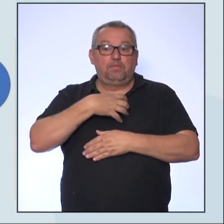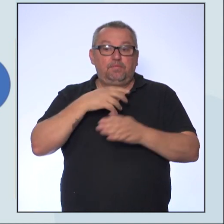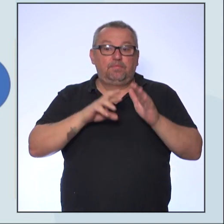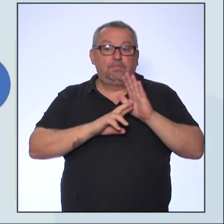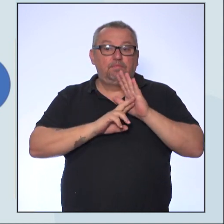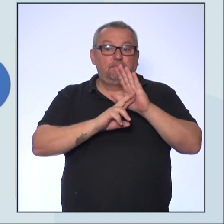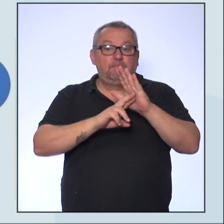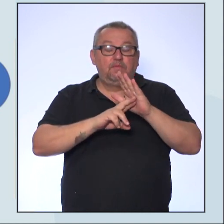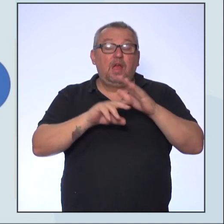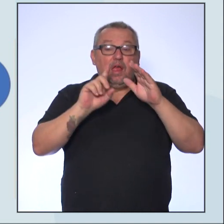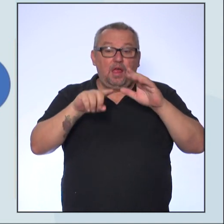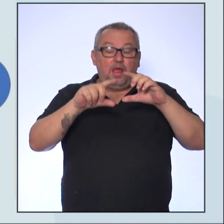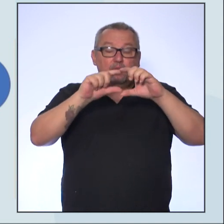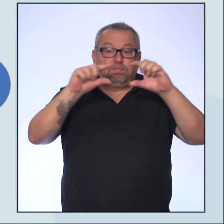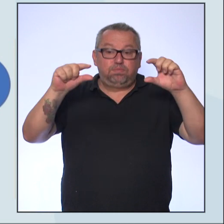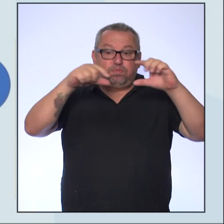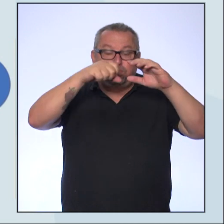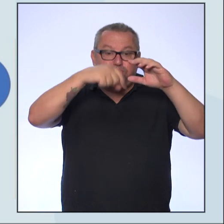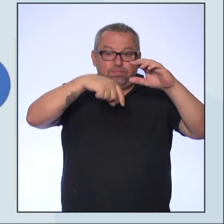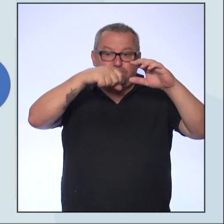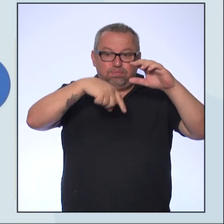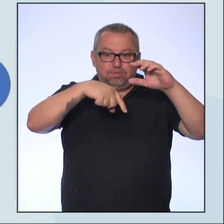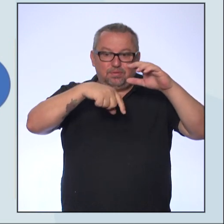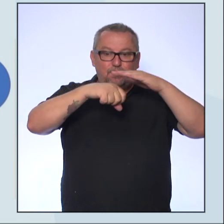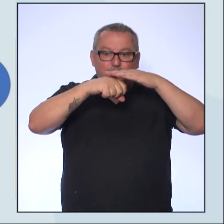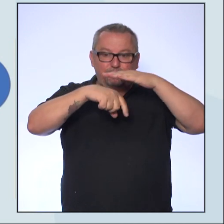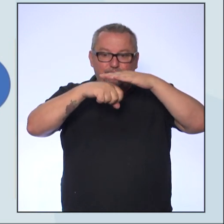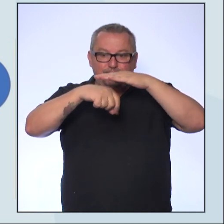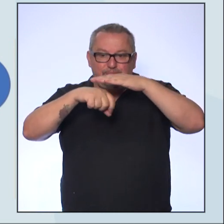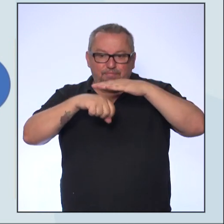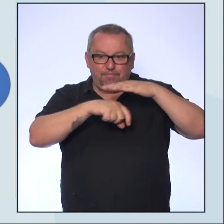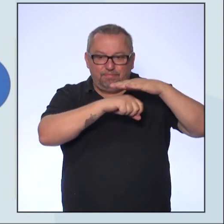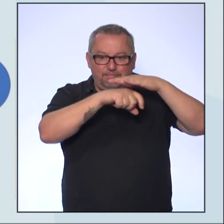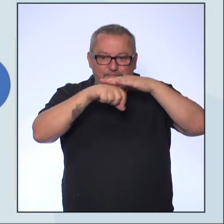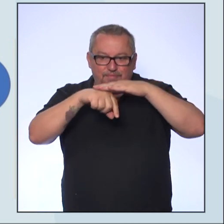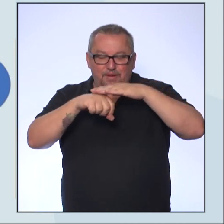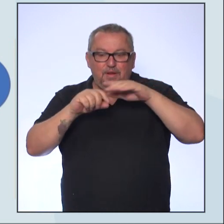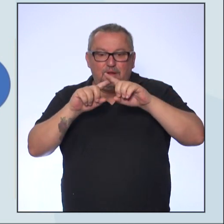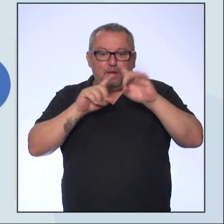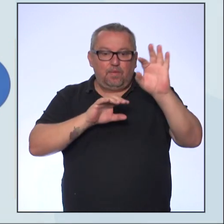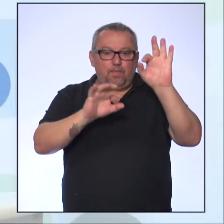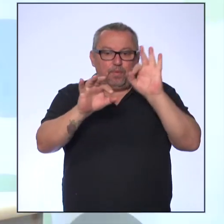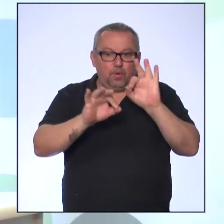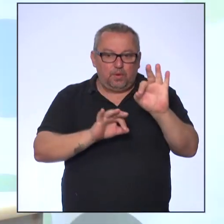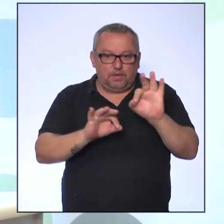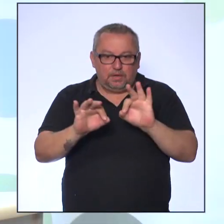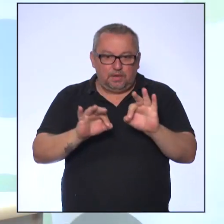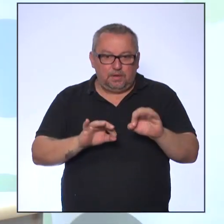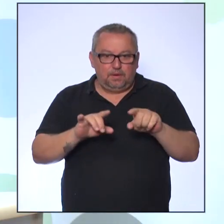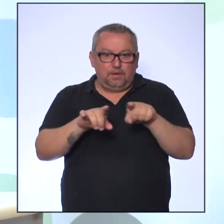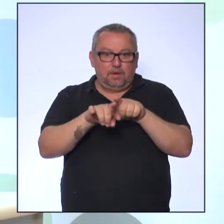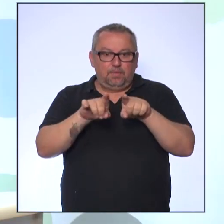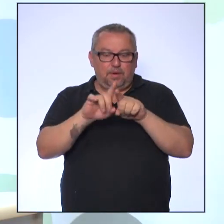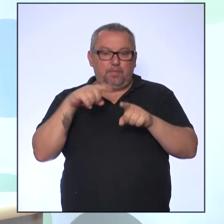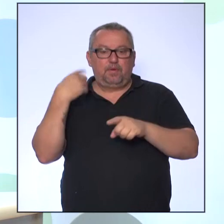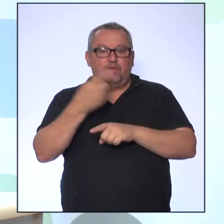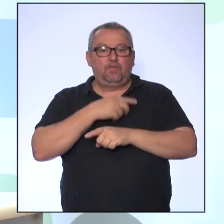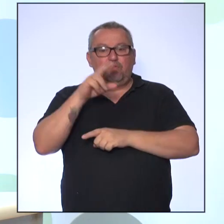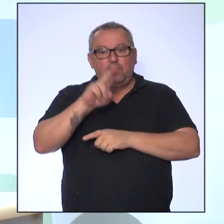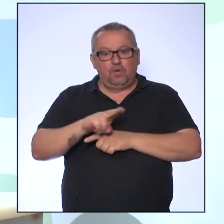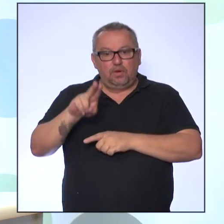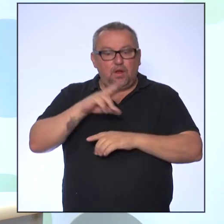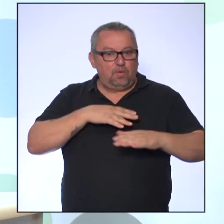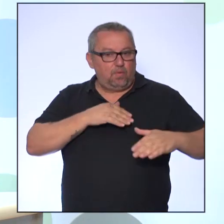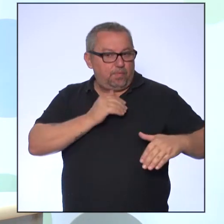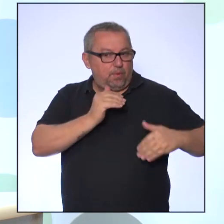através de um fluxograma. Então, esse fluxograma é um processo, né, Rafa? Sim, Então a gente usa esse fluxograma para simbolizar o